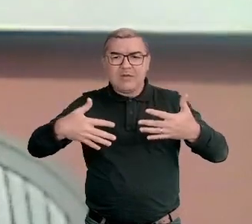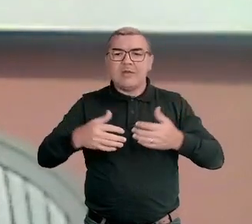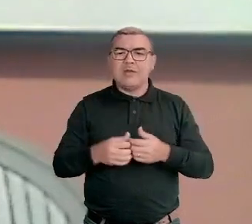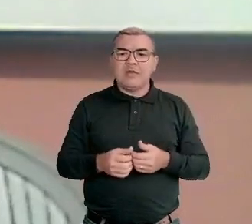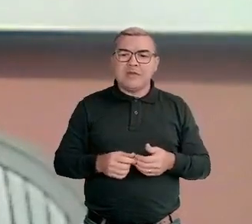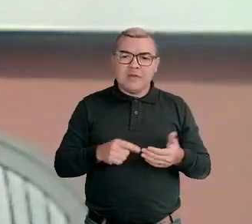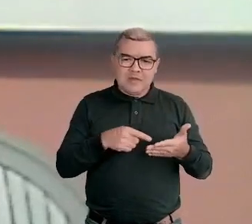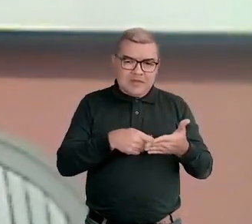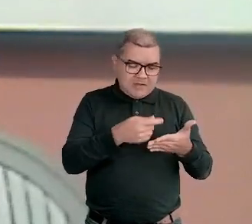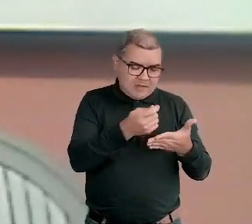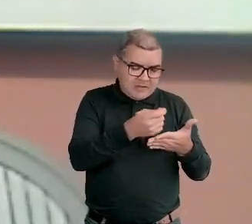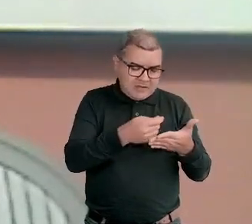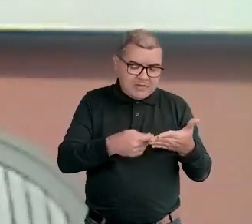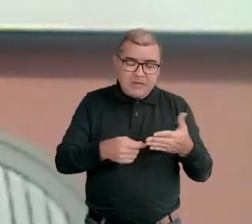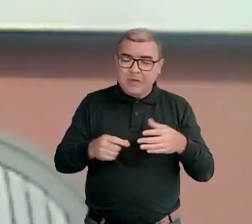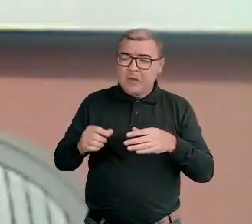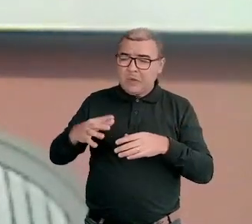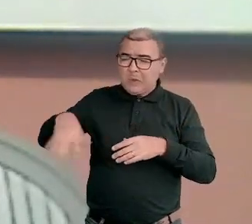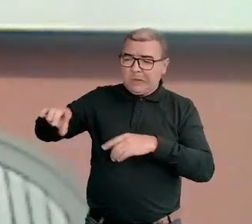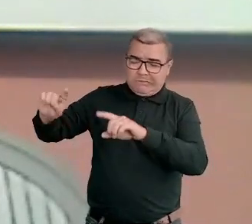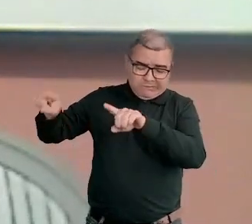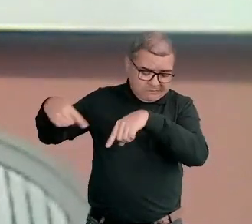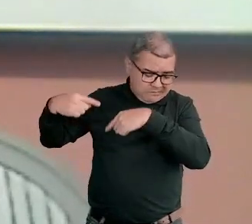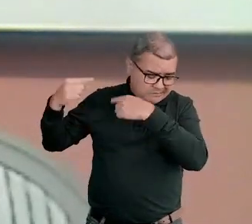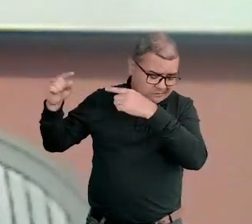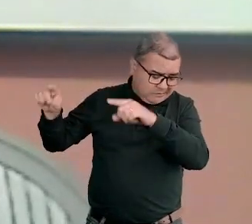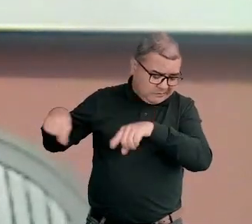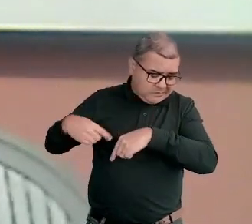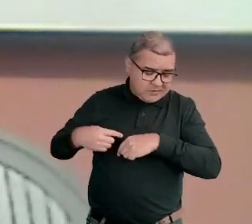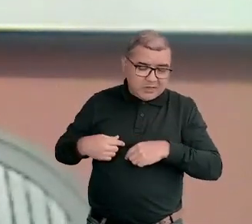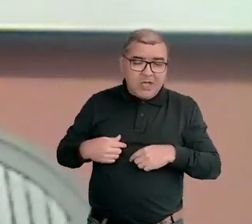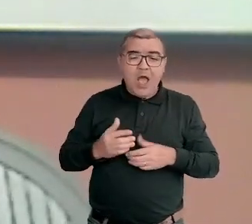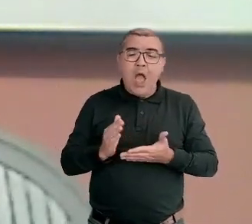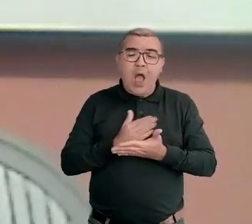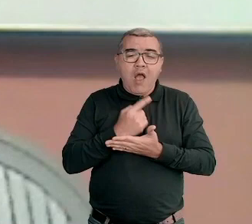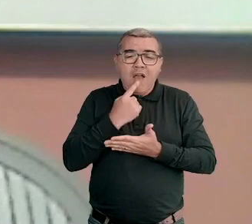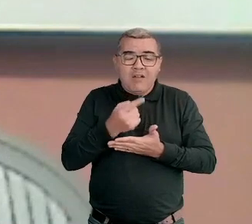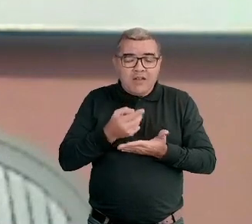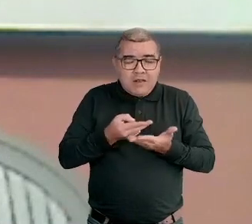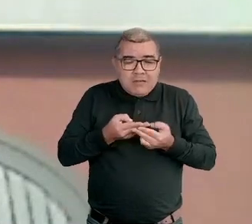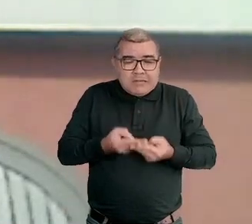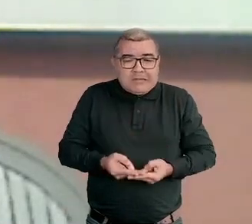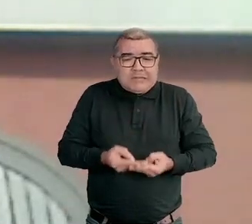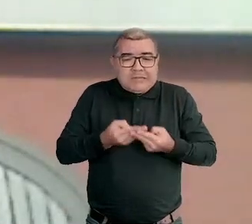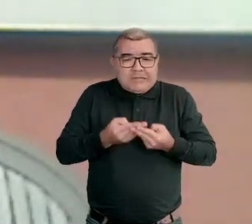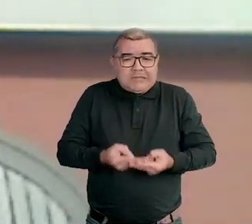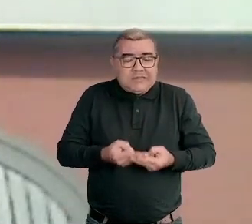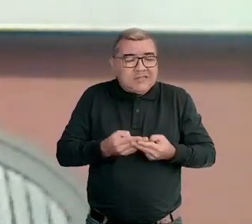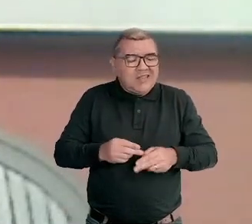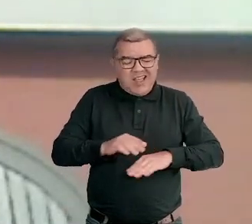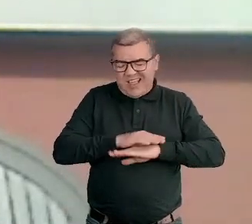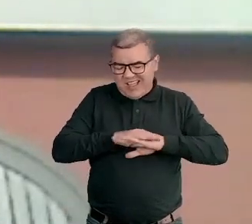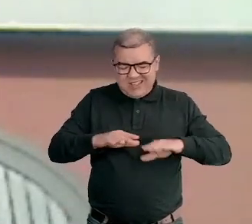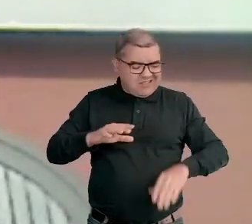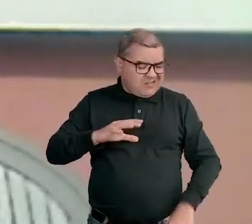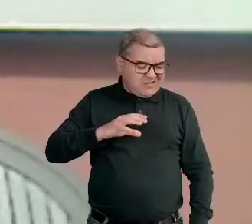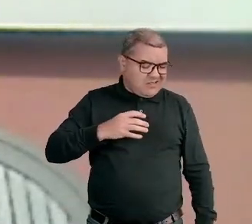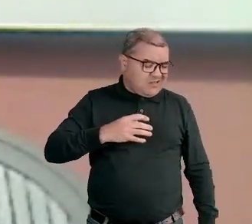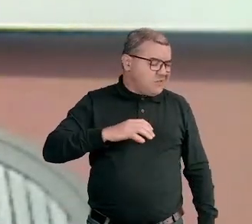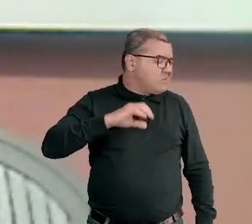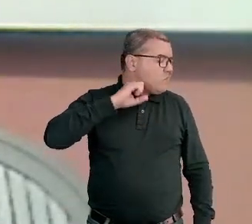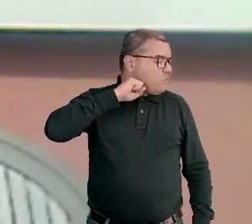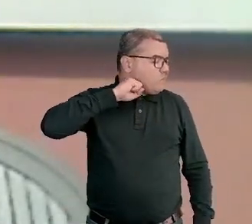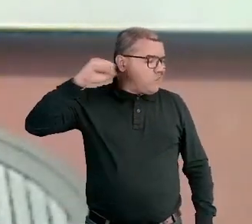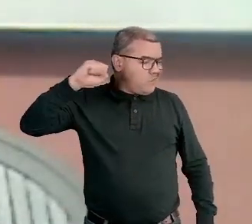não aguentou. Os críticos dele dizem que ele não teve paciência de esperar a aurora, né? E que se suicidou fugindo